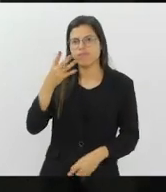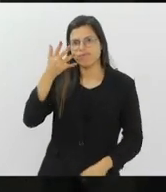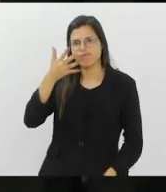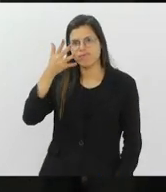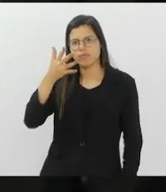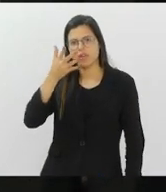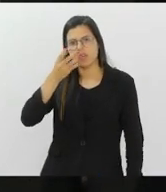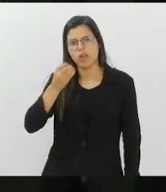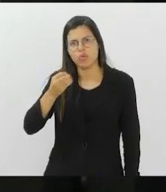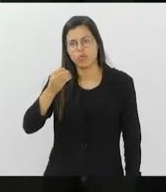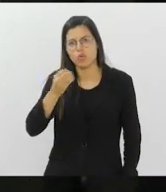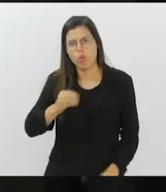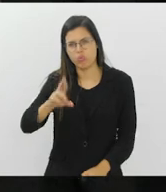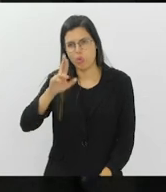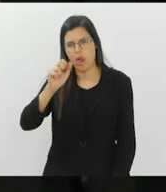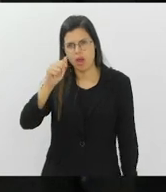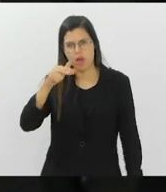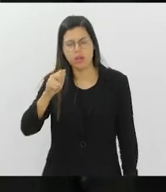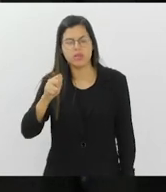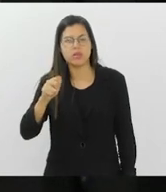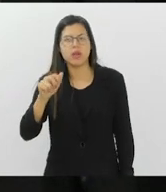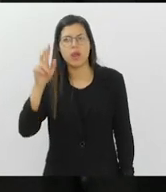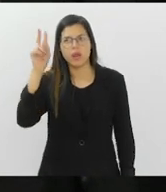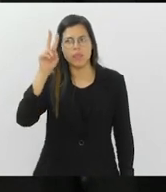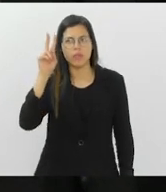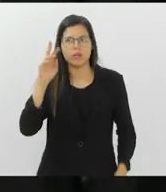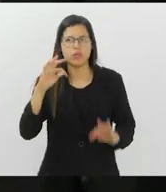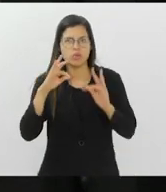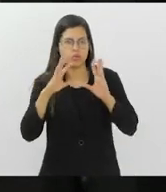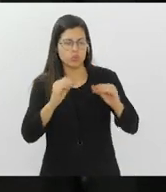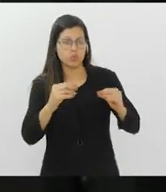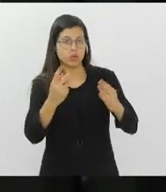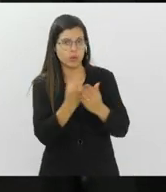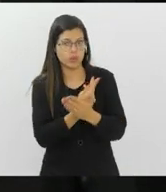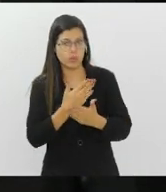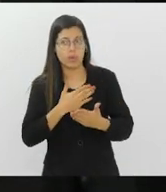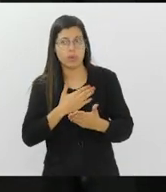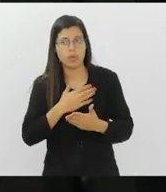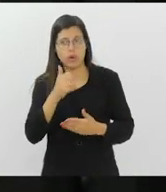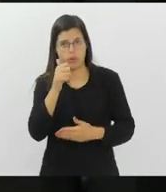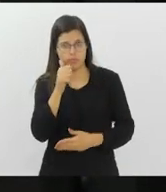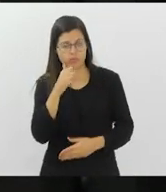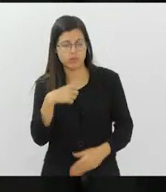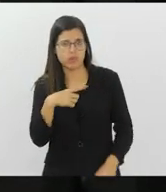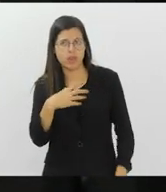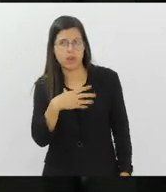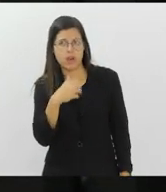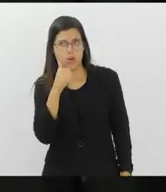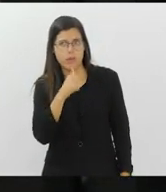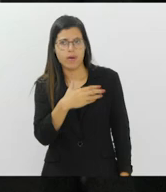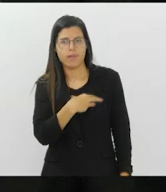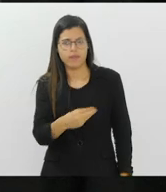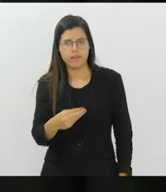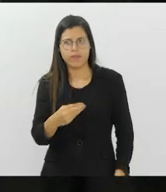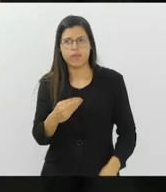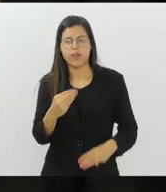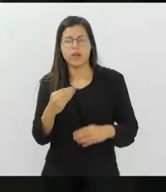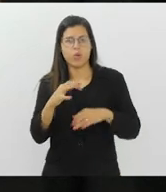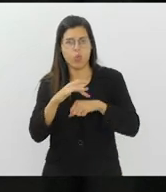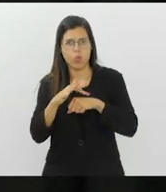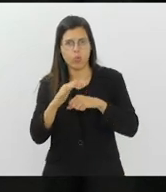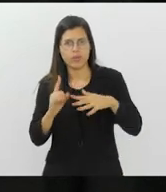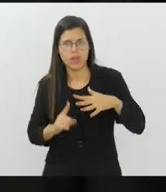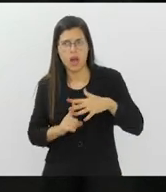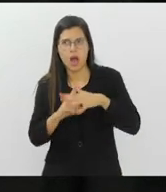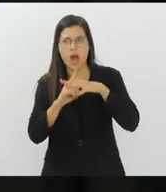lembrando, na verdade, de tudo que aconteceu comigo. Eu tenho uma filha com a doença rara, com a doença de insuficiência adrenal primária,